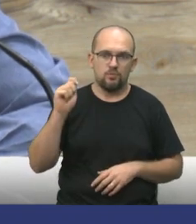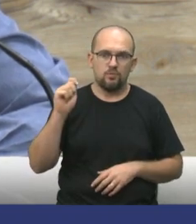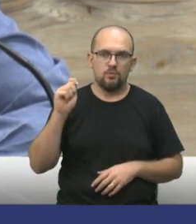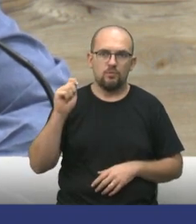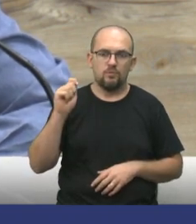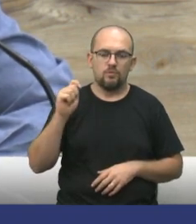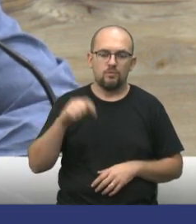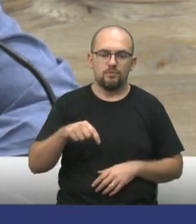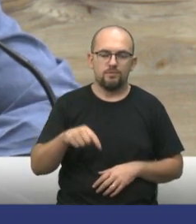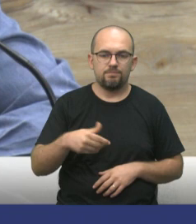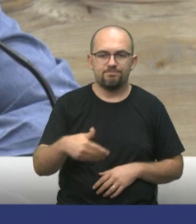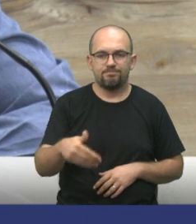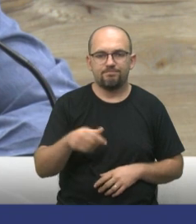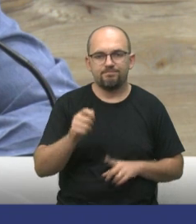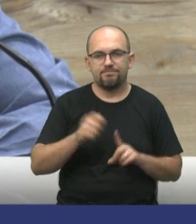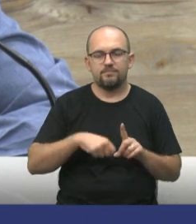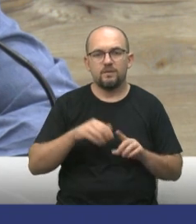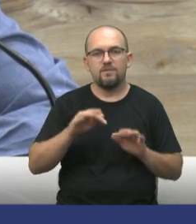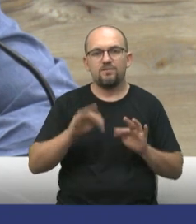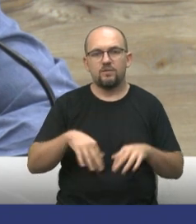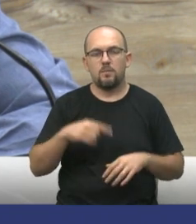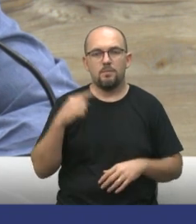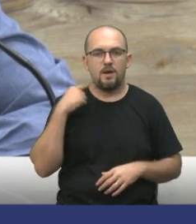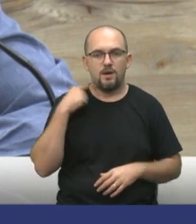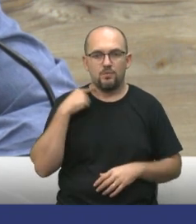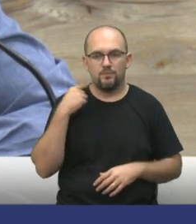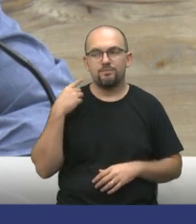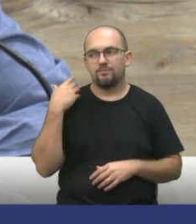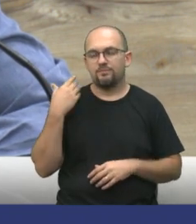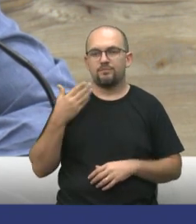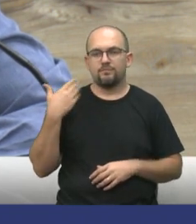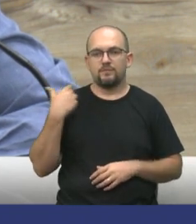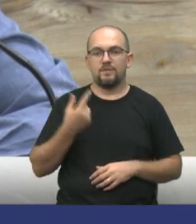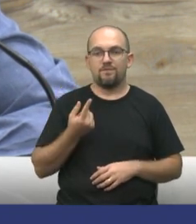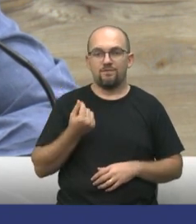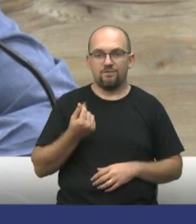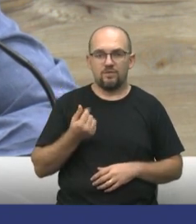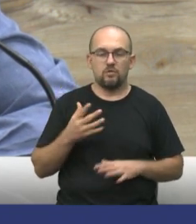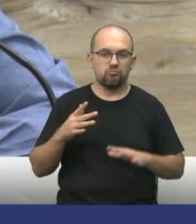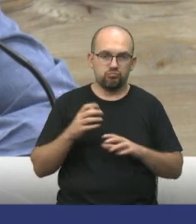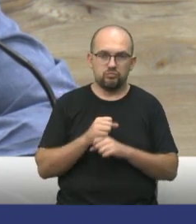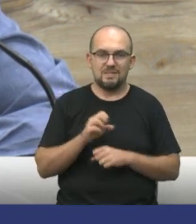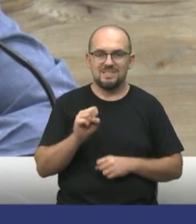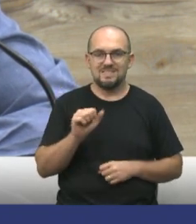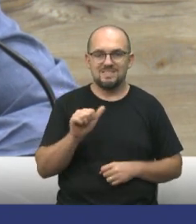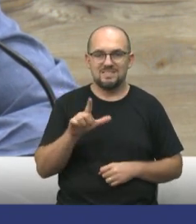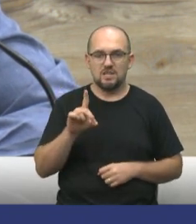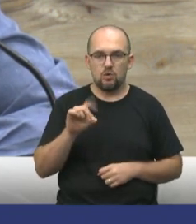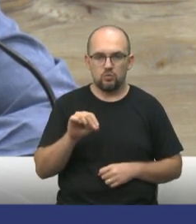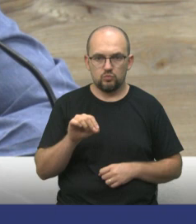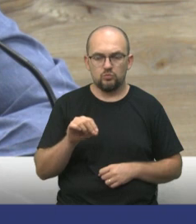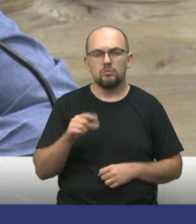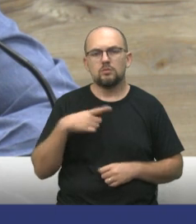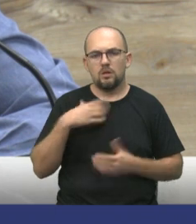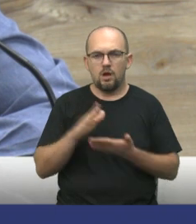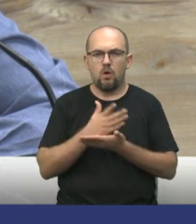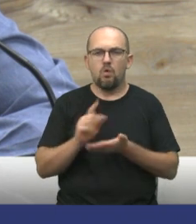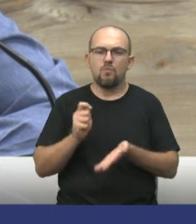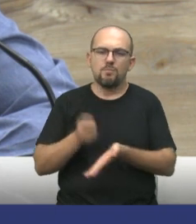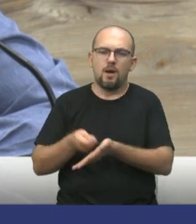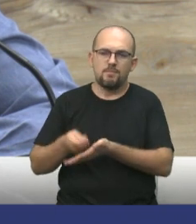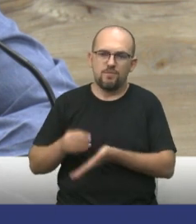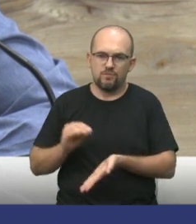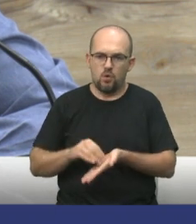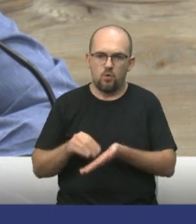em final já de maio, e do valor que existe em saldo, né? Existem restos a pagar ainda para